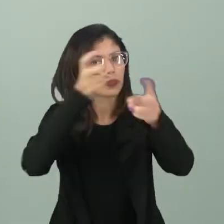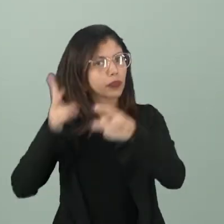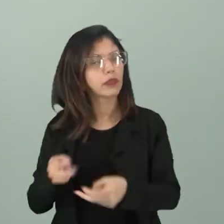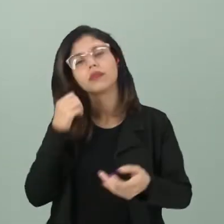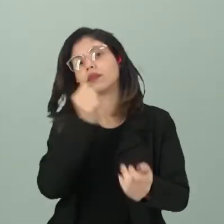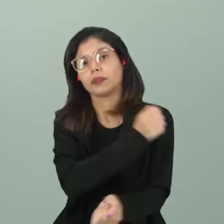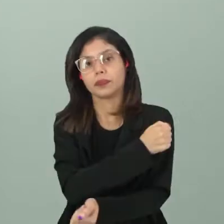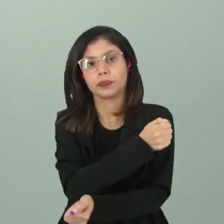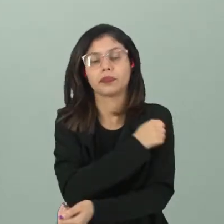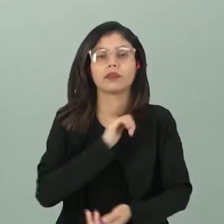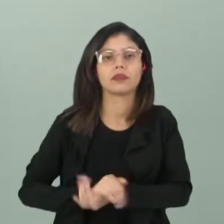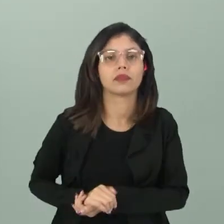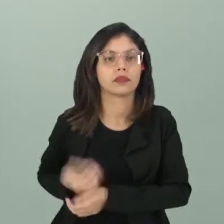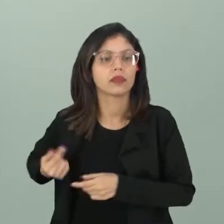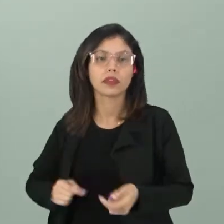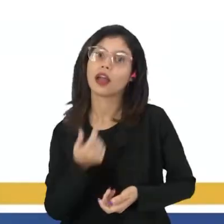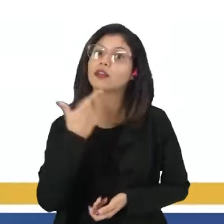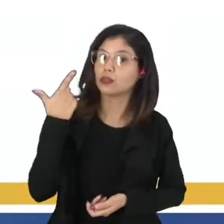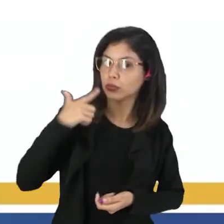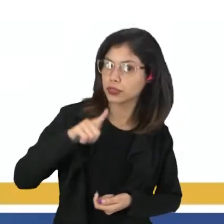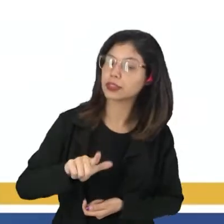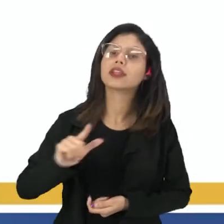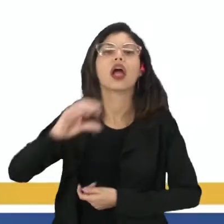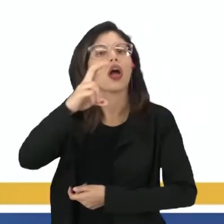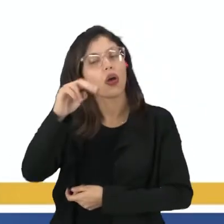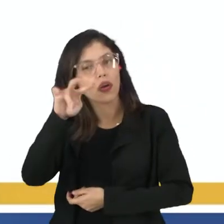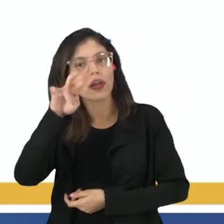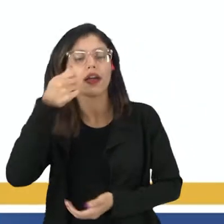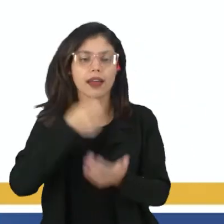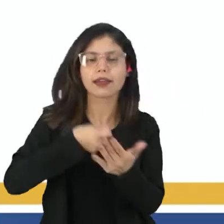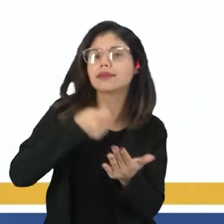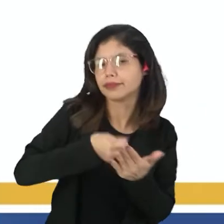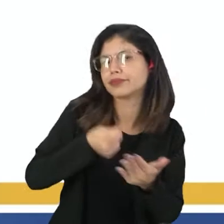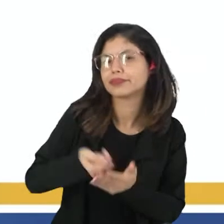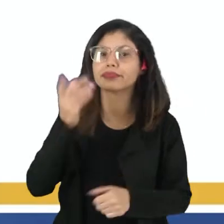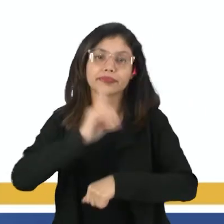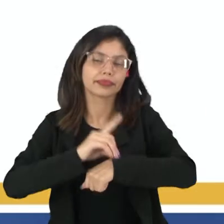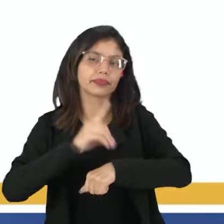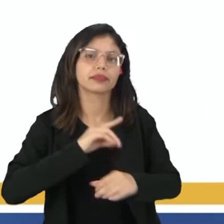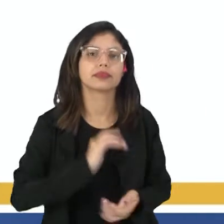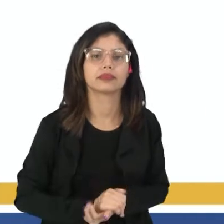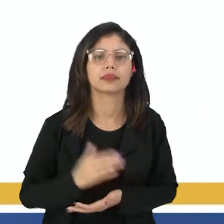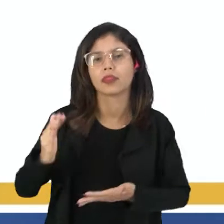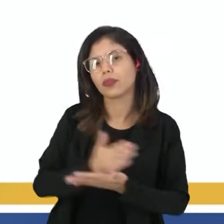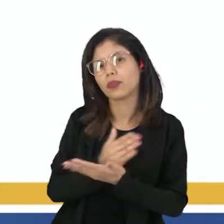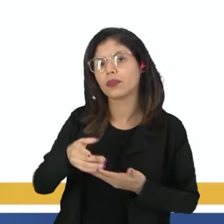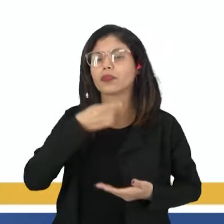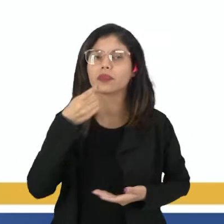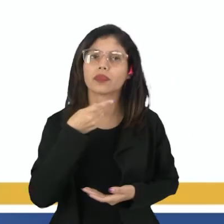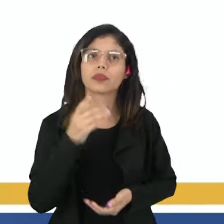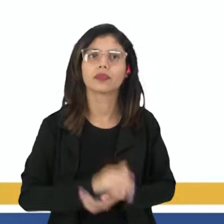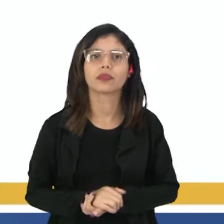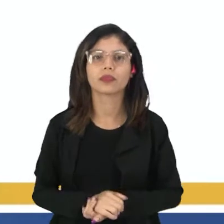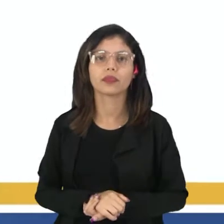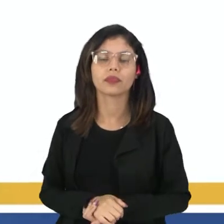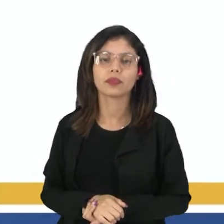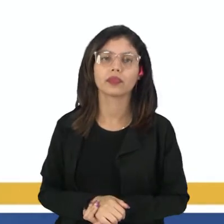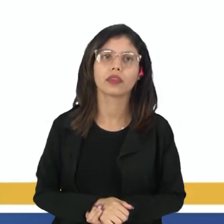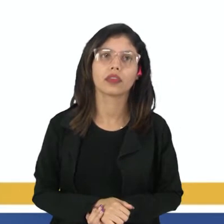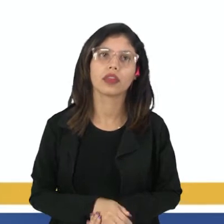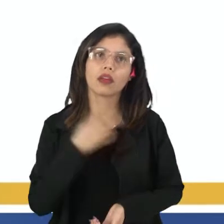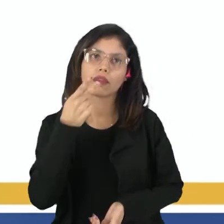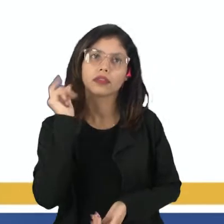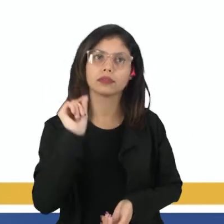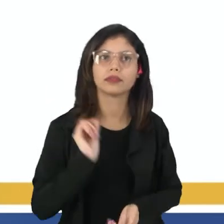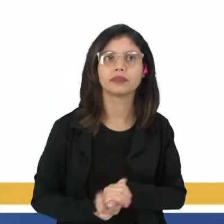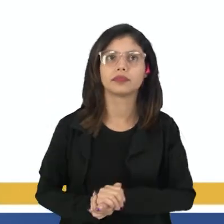que a aluna ela argumenta para convencer. E aí a gente percebe alguns argumentos que ela usa. Por exemplo, ela